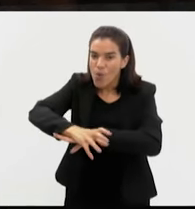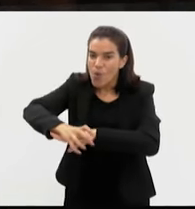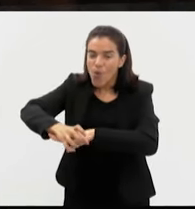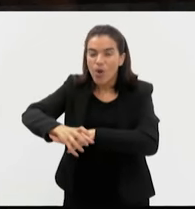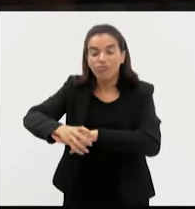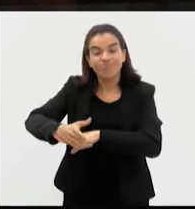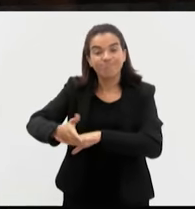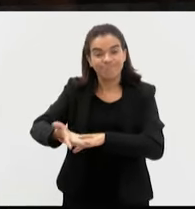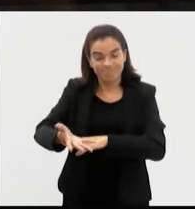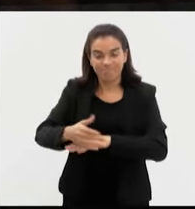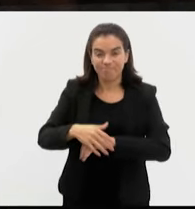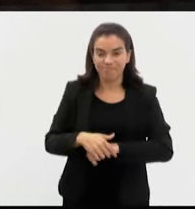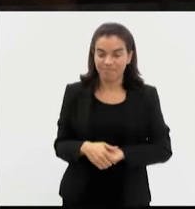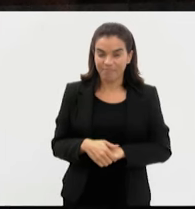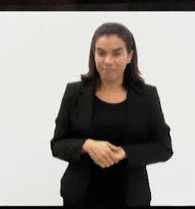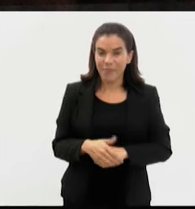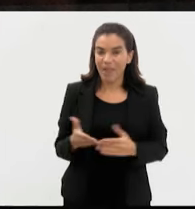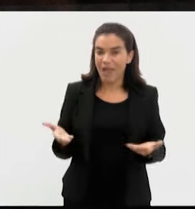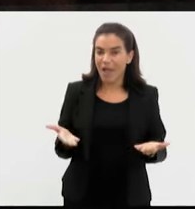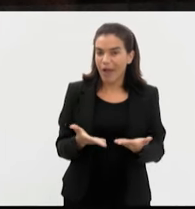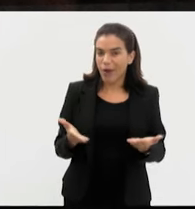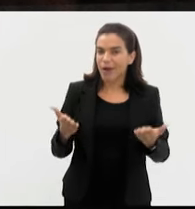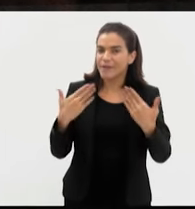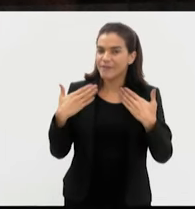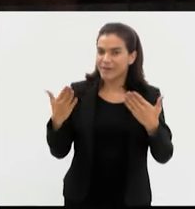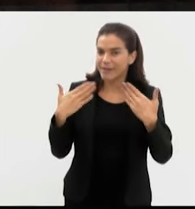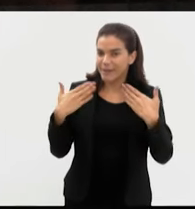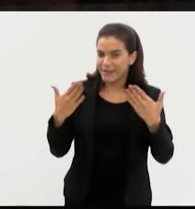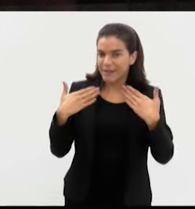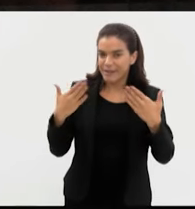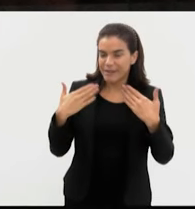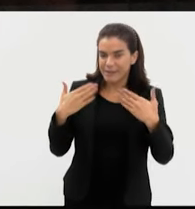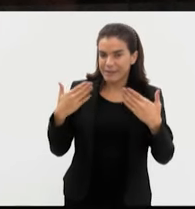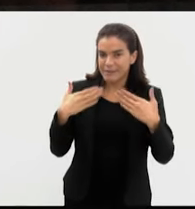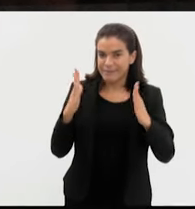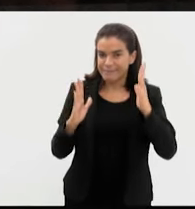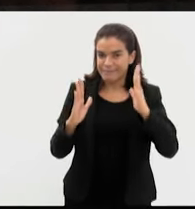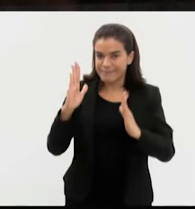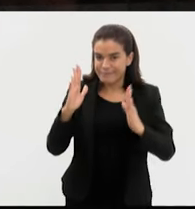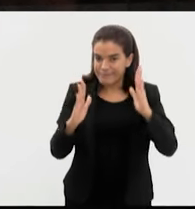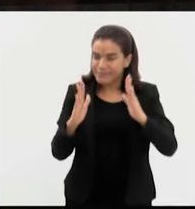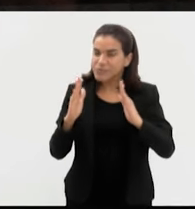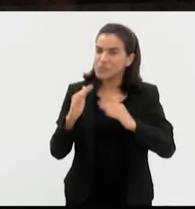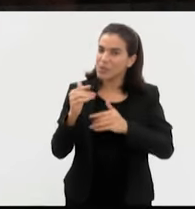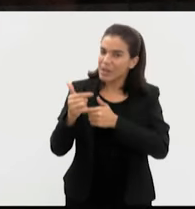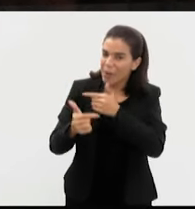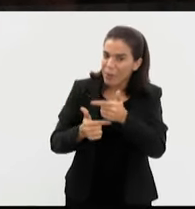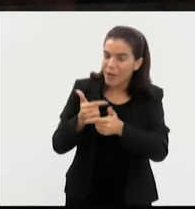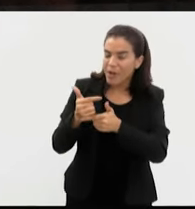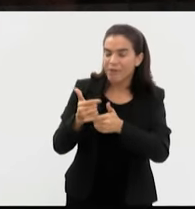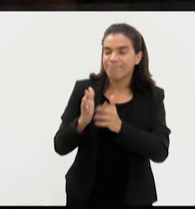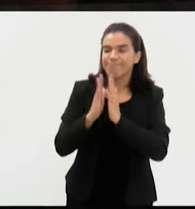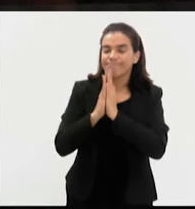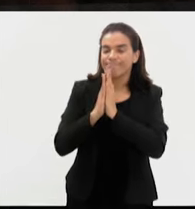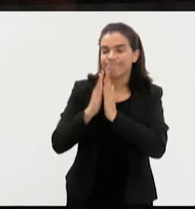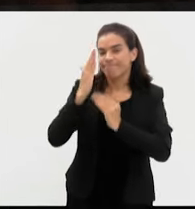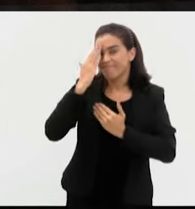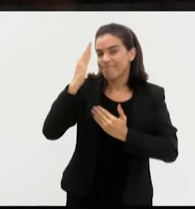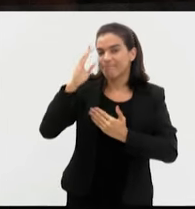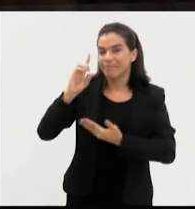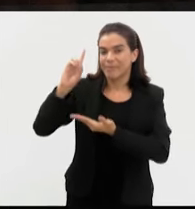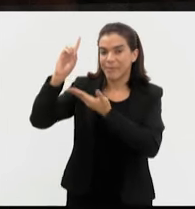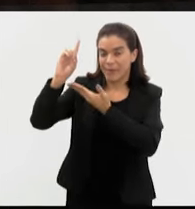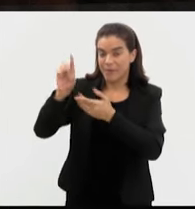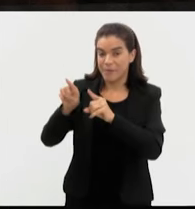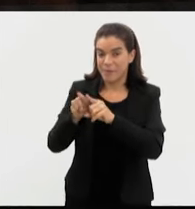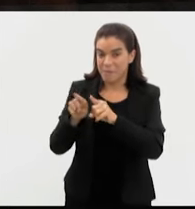chegar nós estamos no verão continuamos ali trabalhando e hoje para honra e glória de Deus e através do nosso